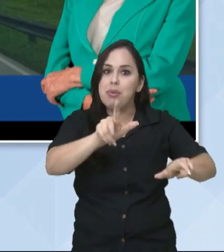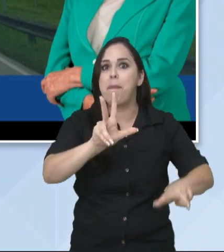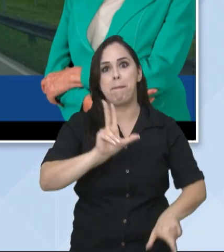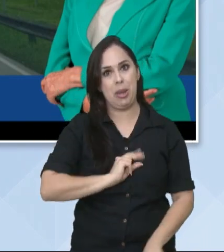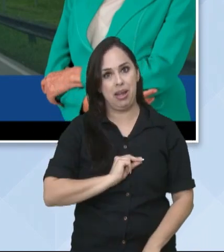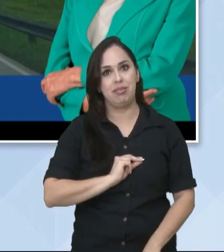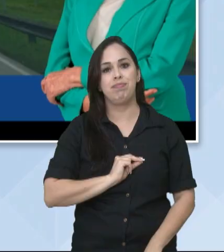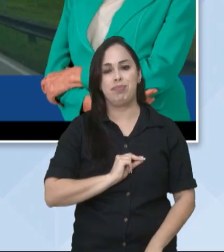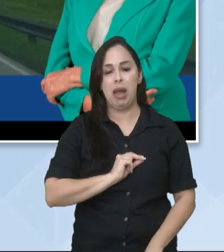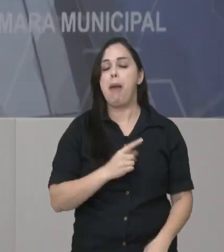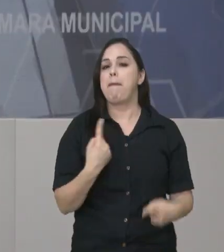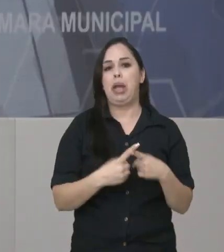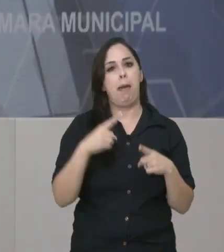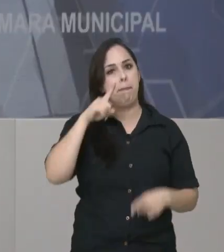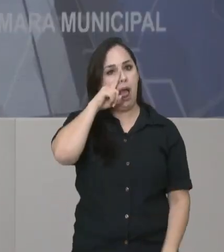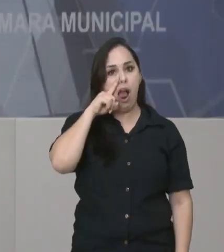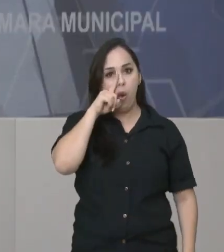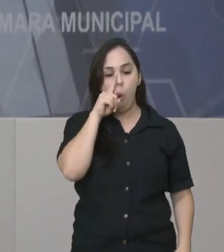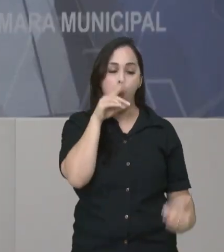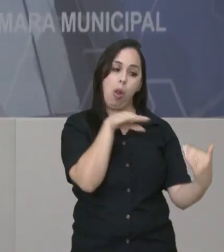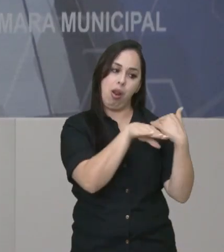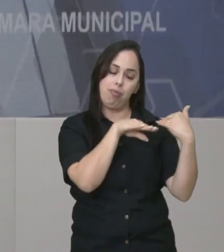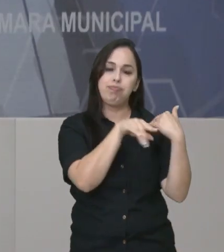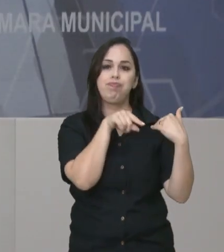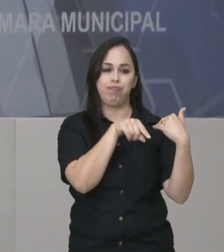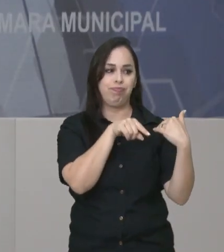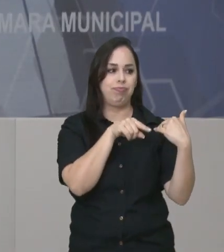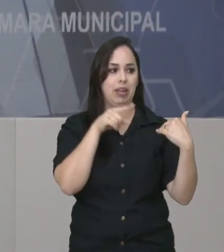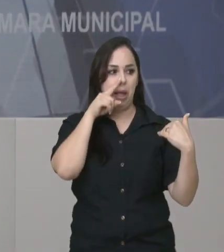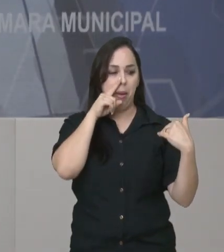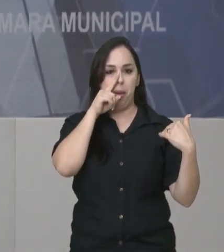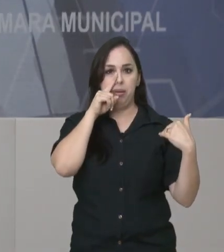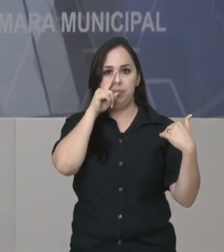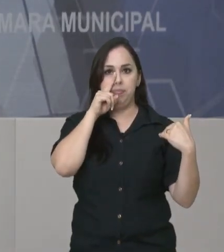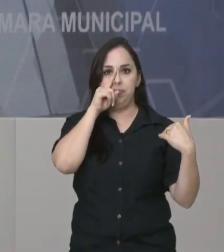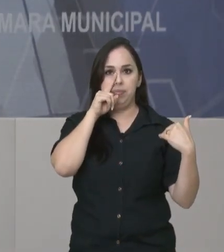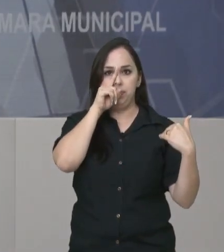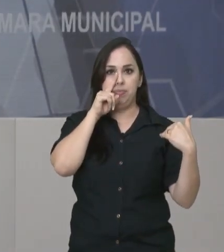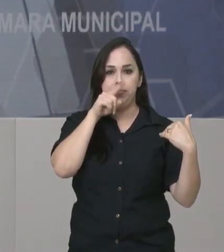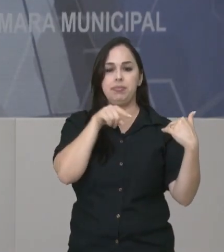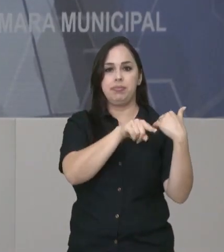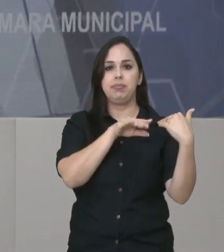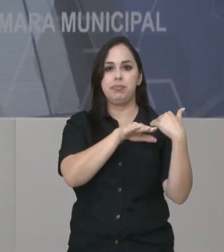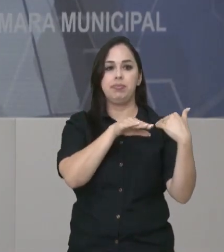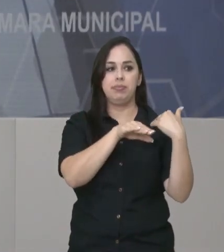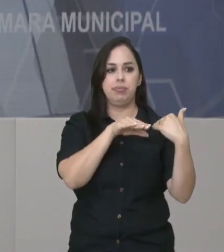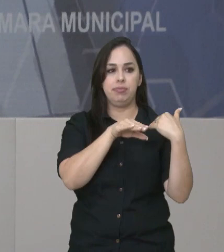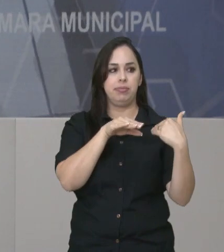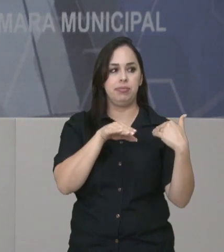muito arriscado circular por lá, por esse trecho aí, nas condições que estava